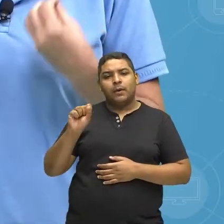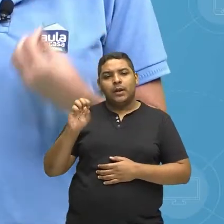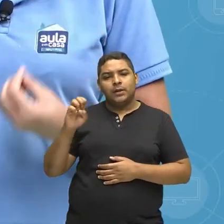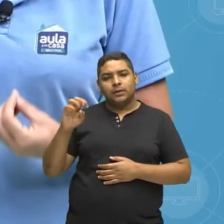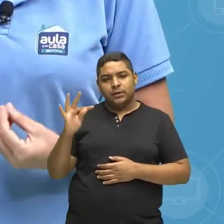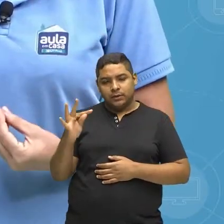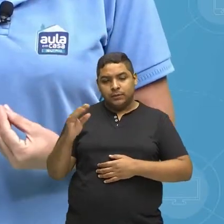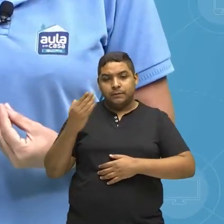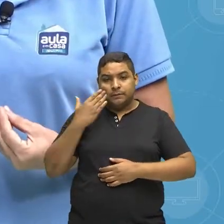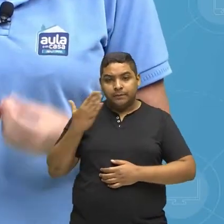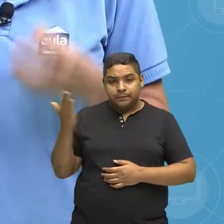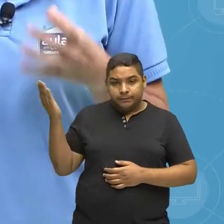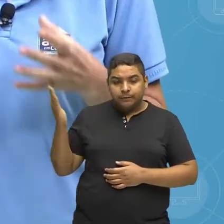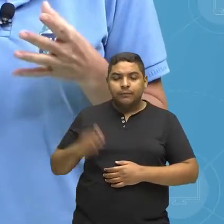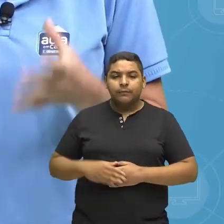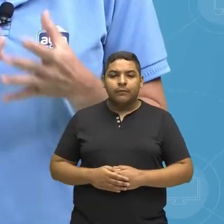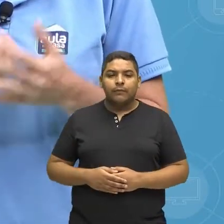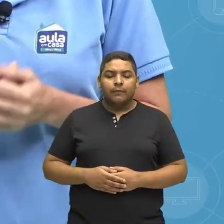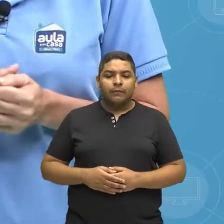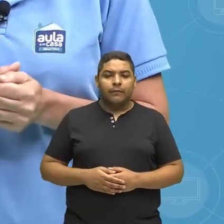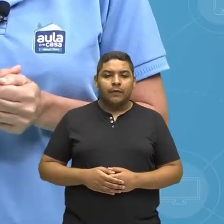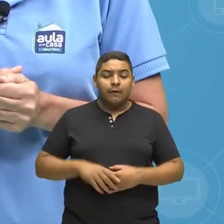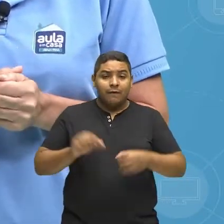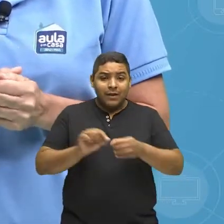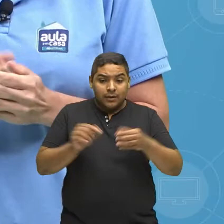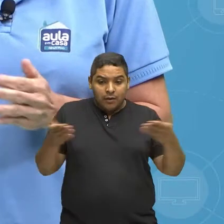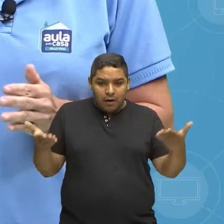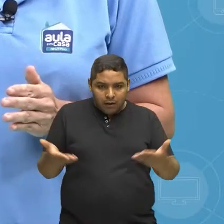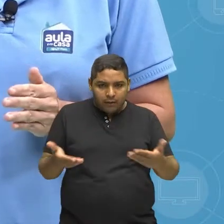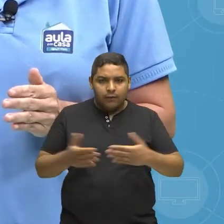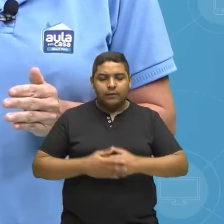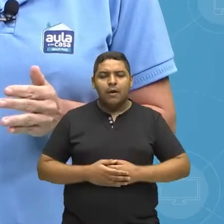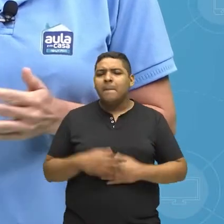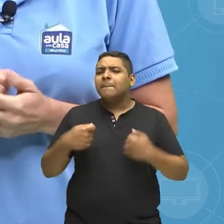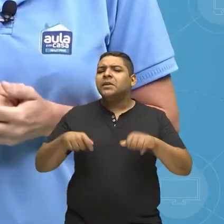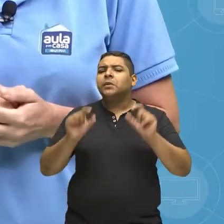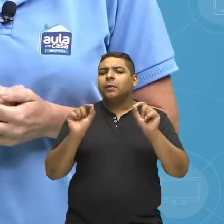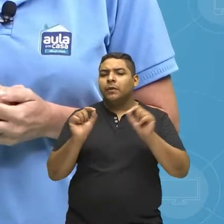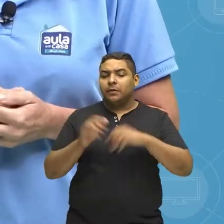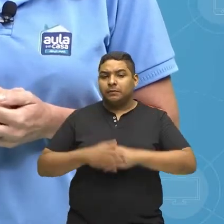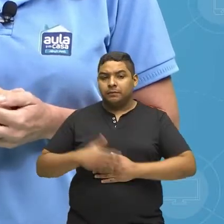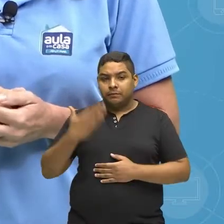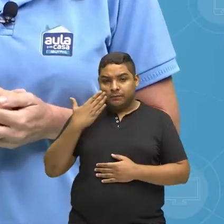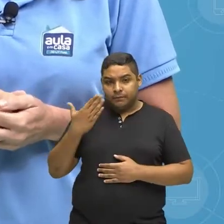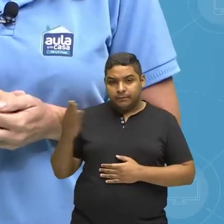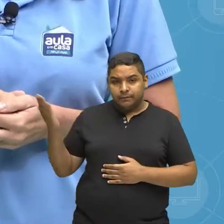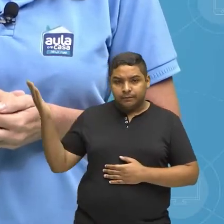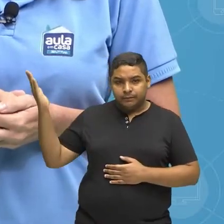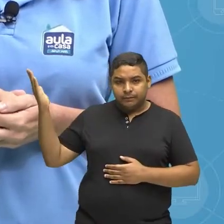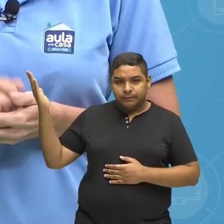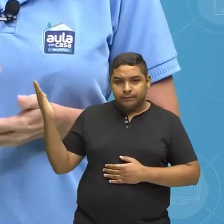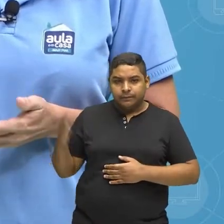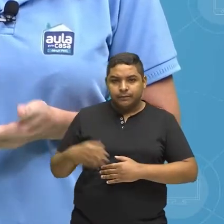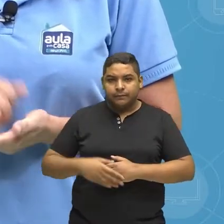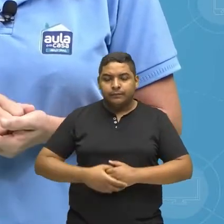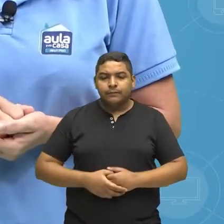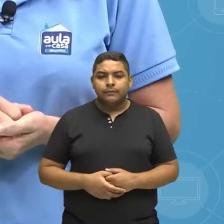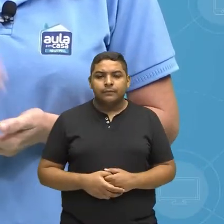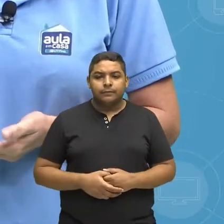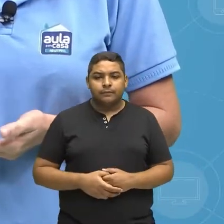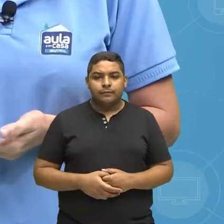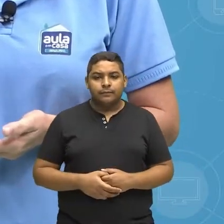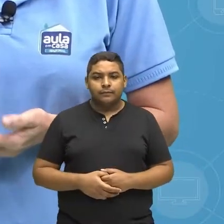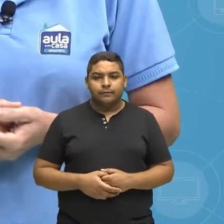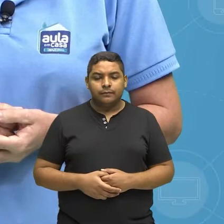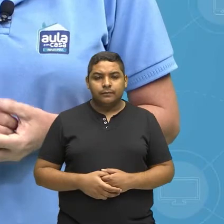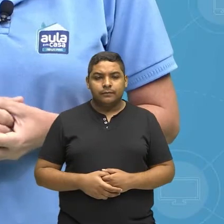que a gente está fazendo neste momento. O que eu preciso para fazer minha frase? Olha só, você tem a seguinte frase aqui, I am working. Vamos ver cada